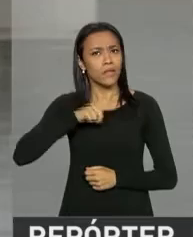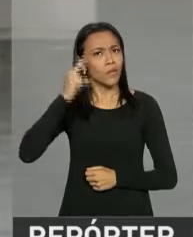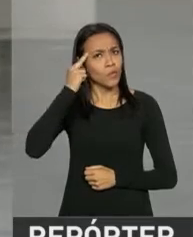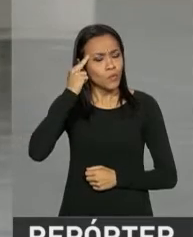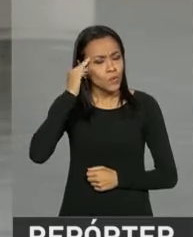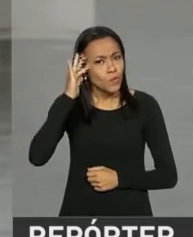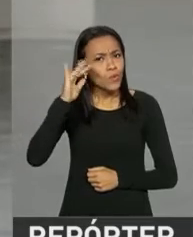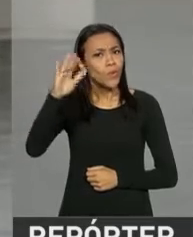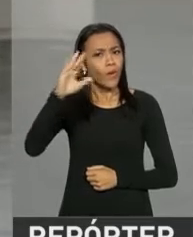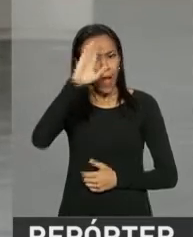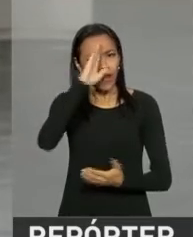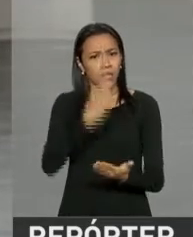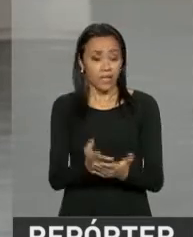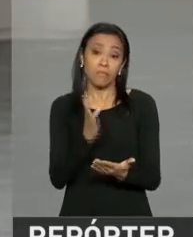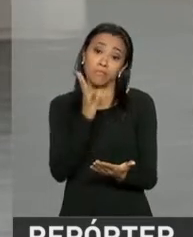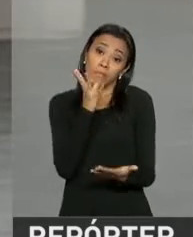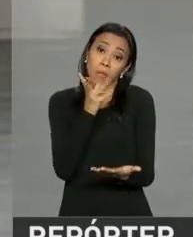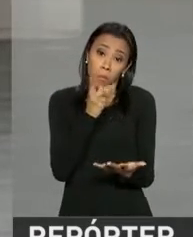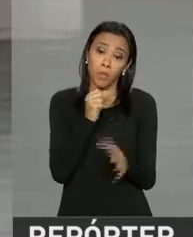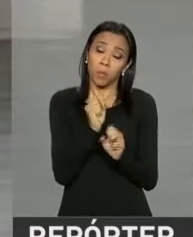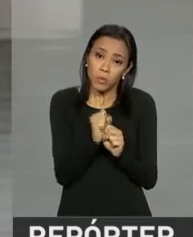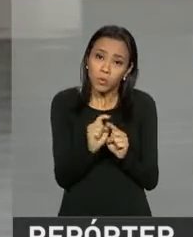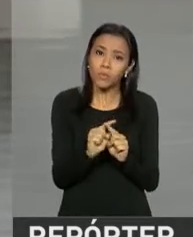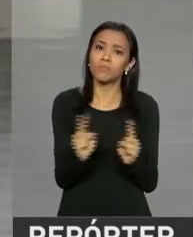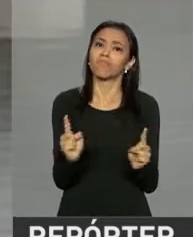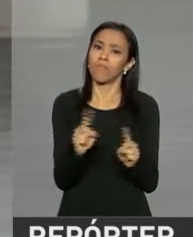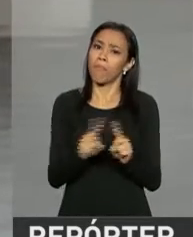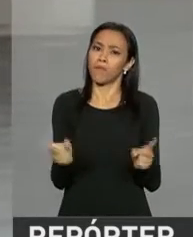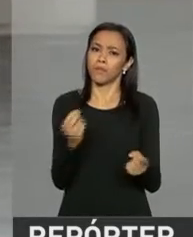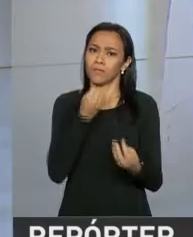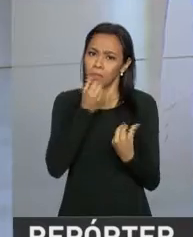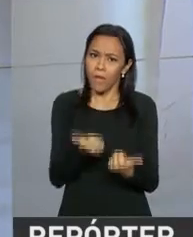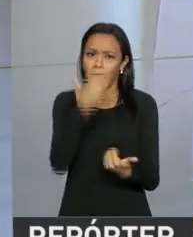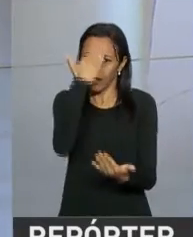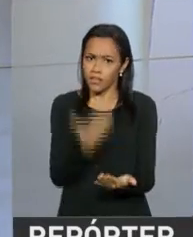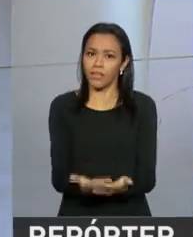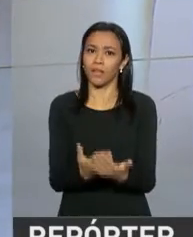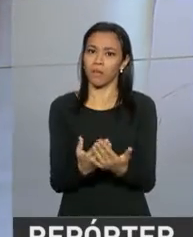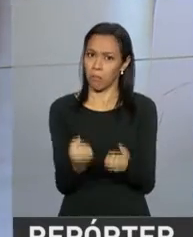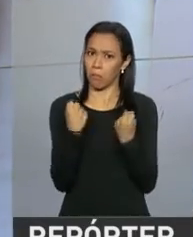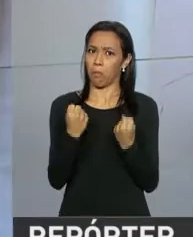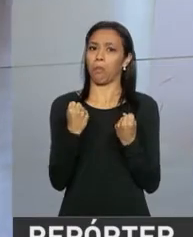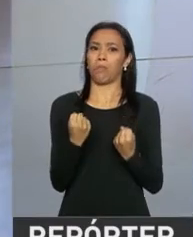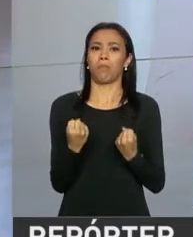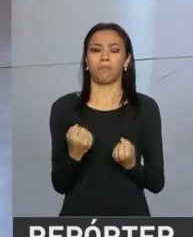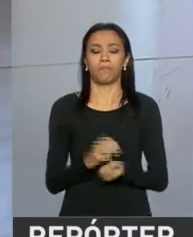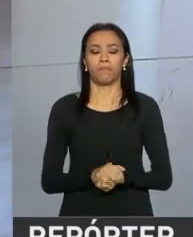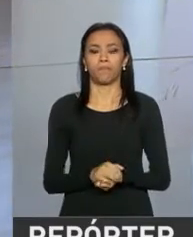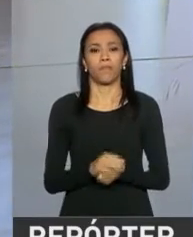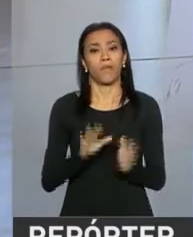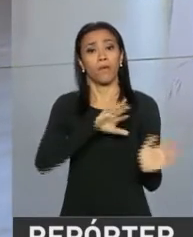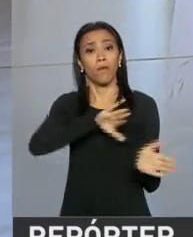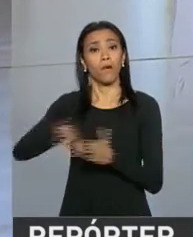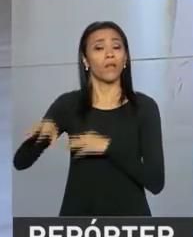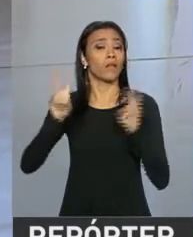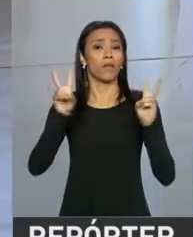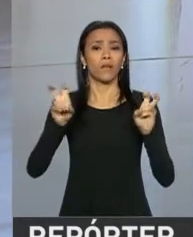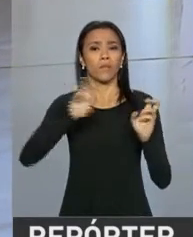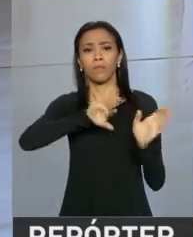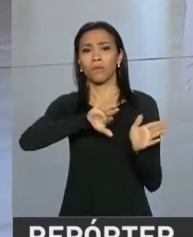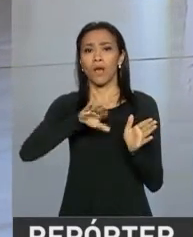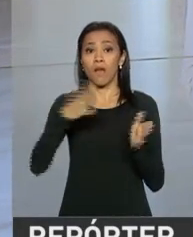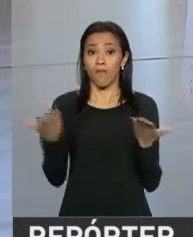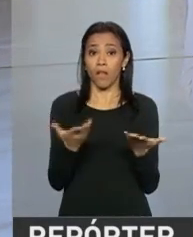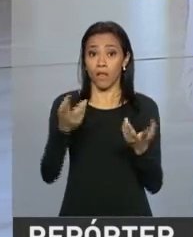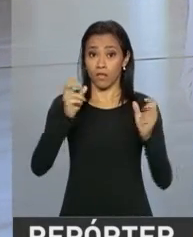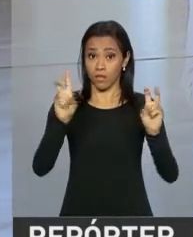que leve tempo sem dúvida uma imagem muito poderosa e leandro com certeza na bola agora vou mudar de assunto falar um pouquinho de economia